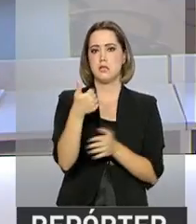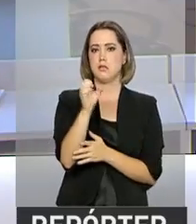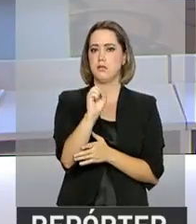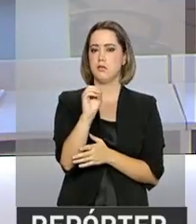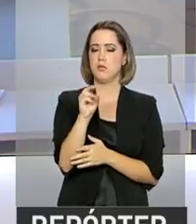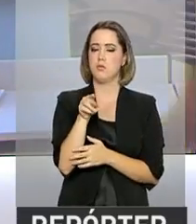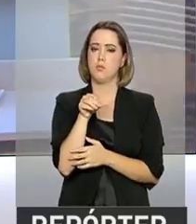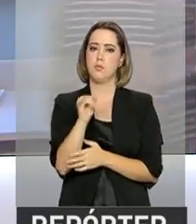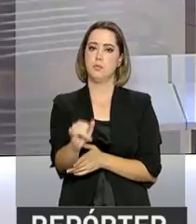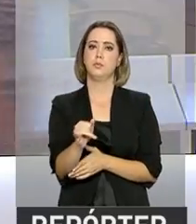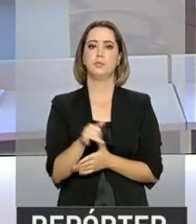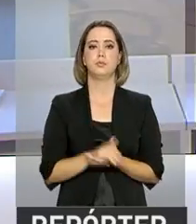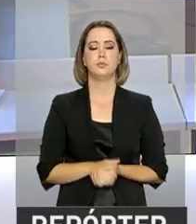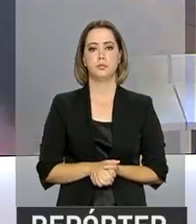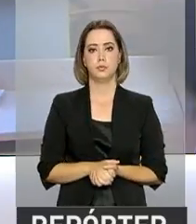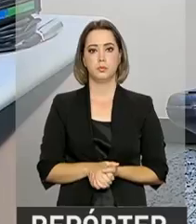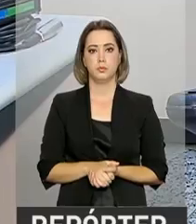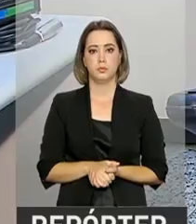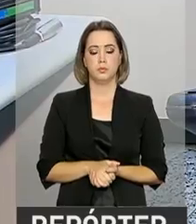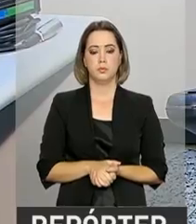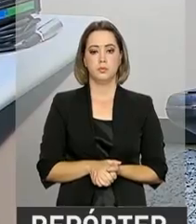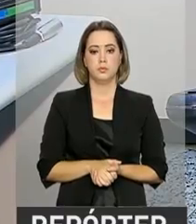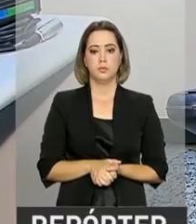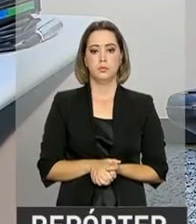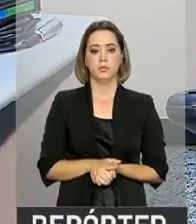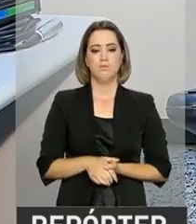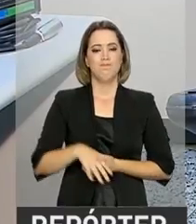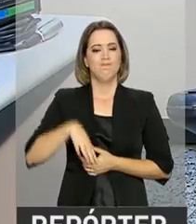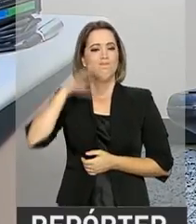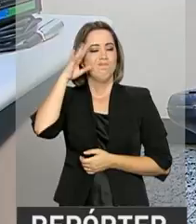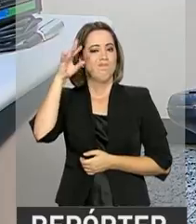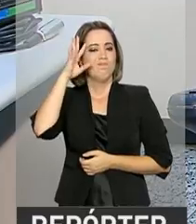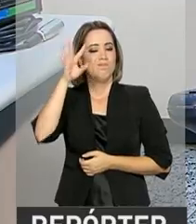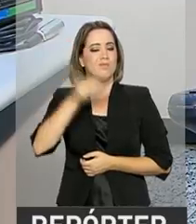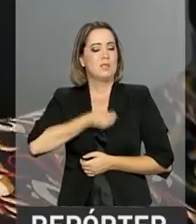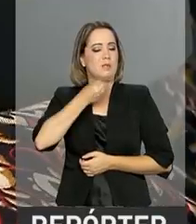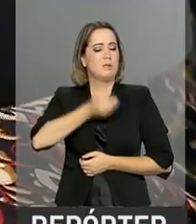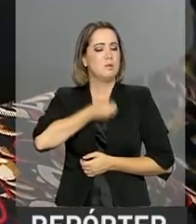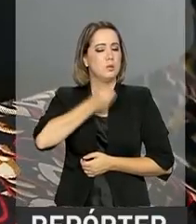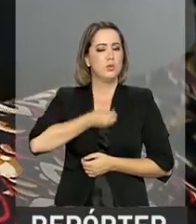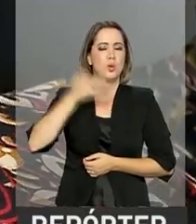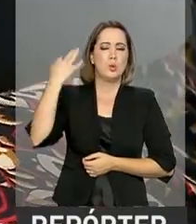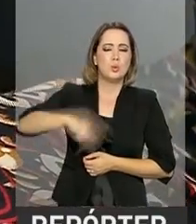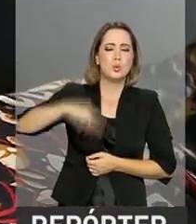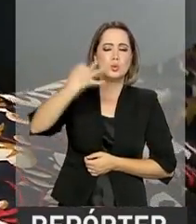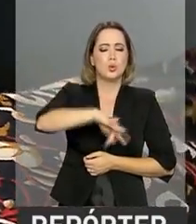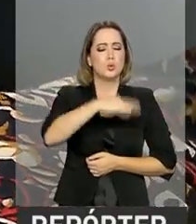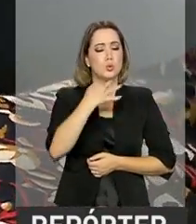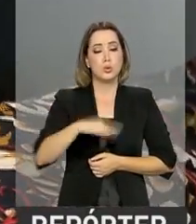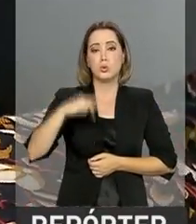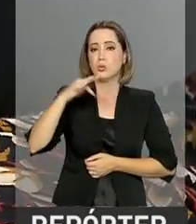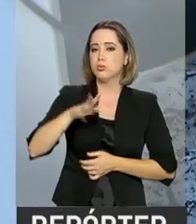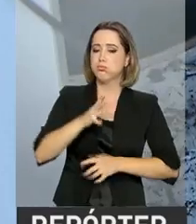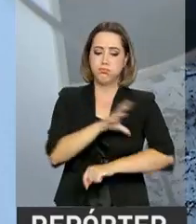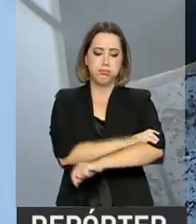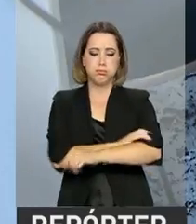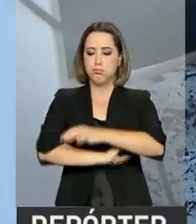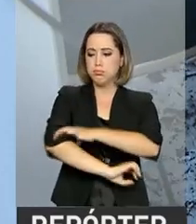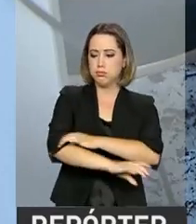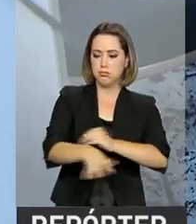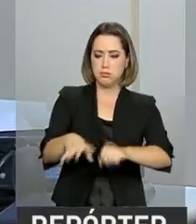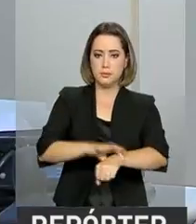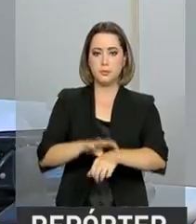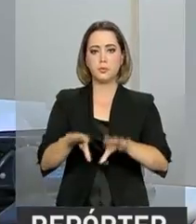180 Dias imagina conviver com uma intensa em várias partes do corpo o dia